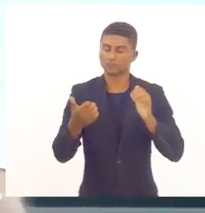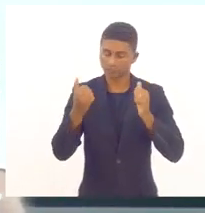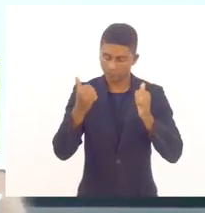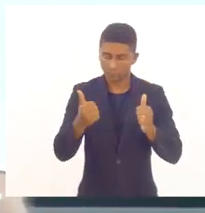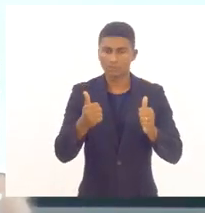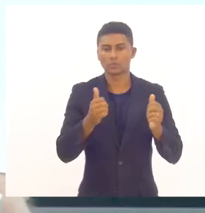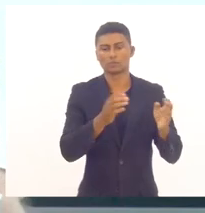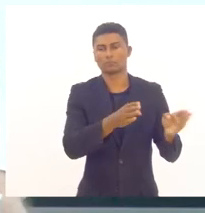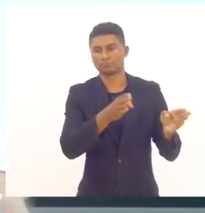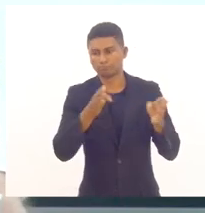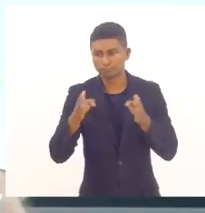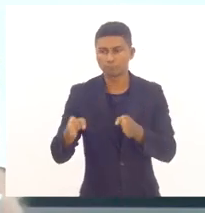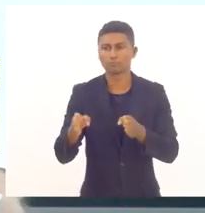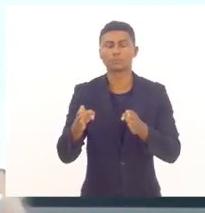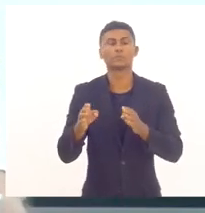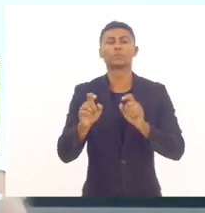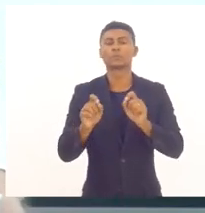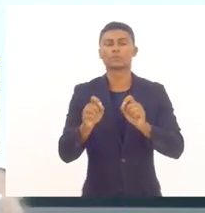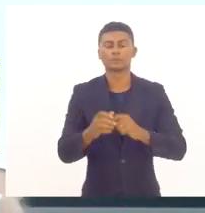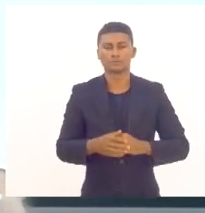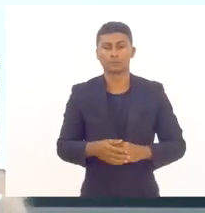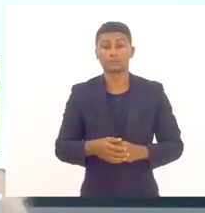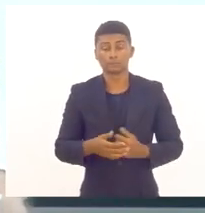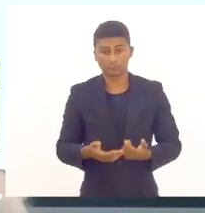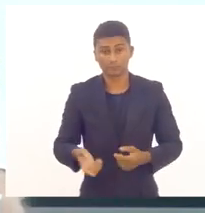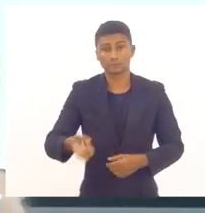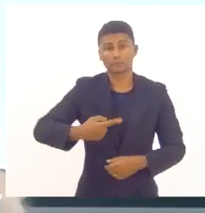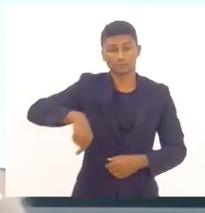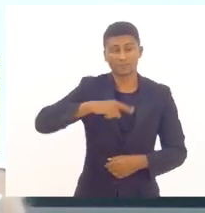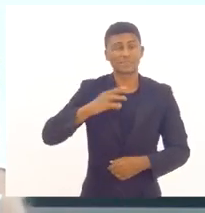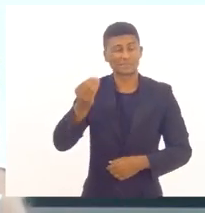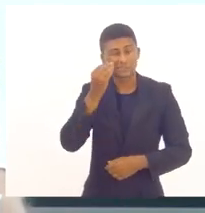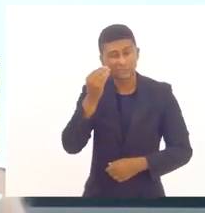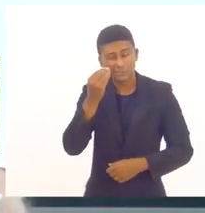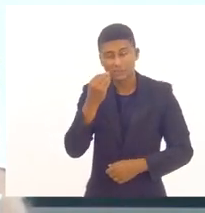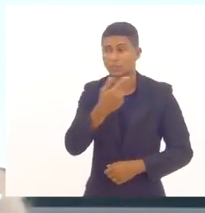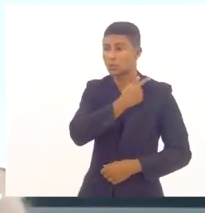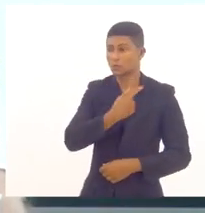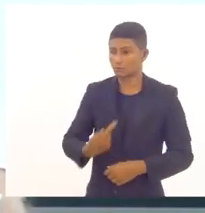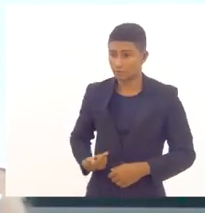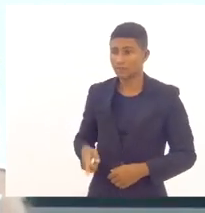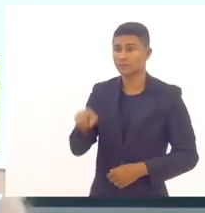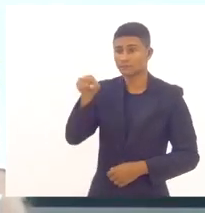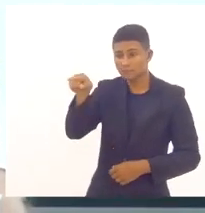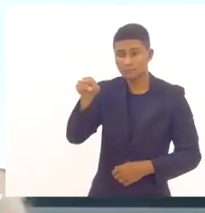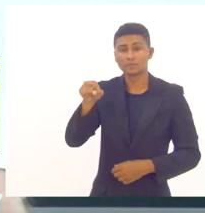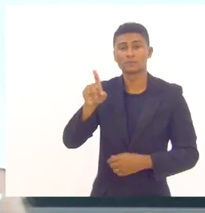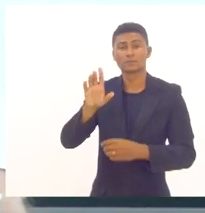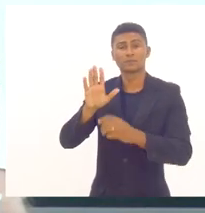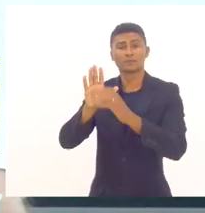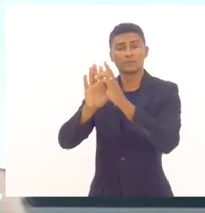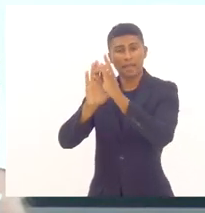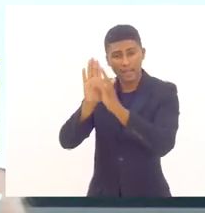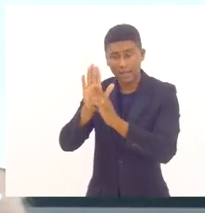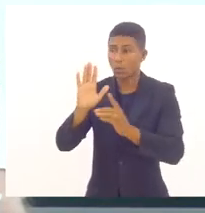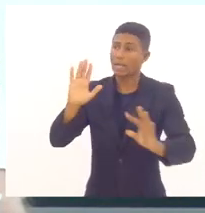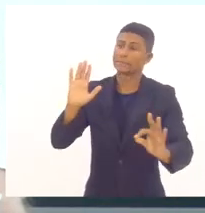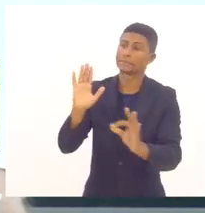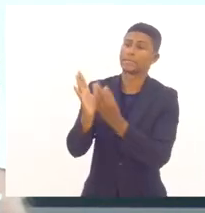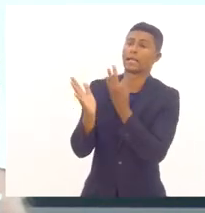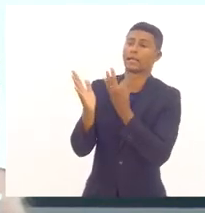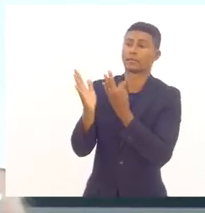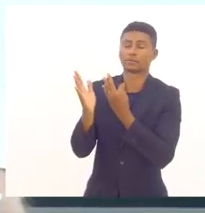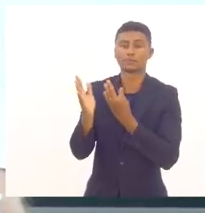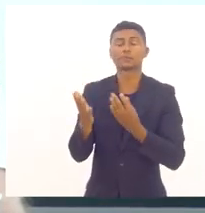momento, que era o momento de tentar fazer com que o governo assinasse aquele decreto quanto antes. Tá?